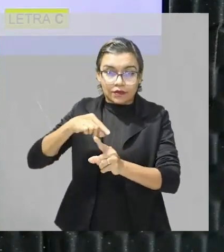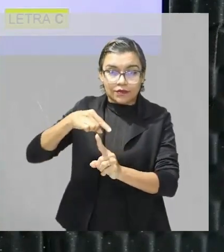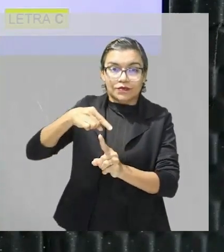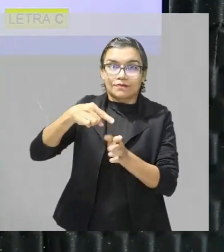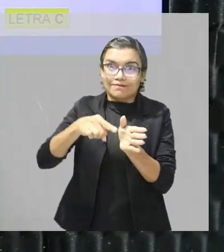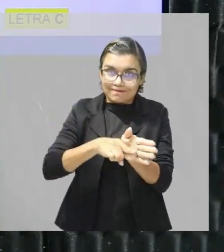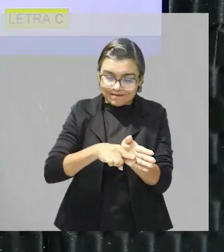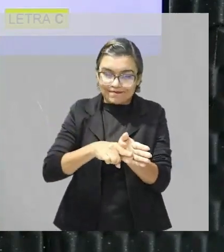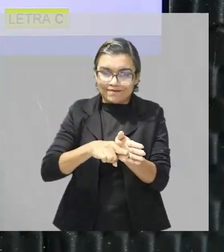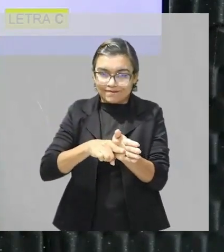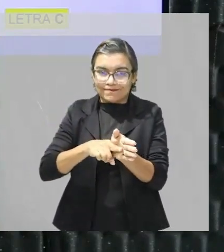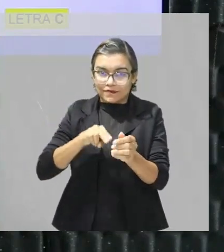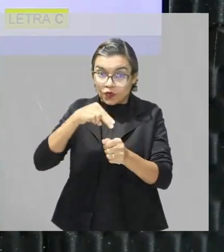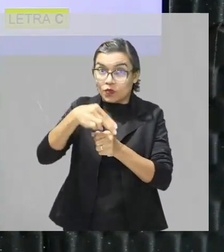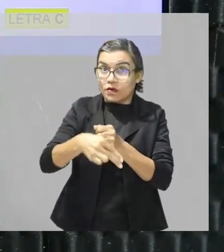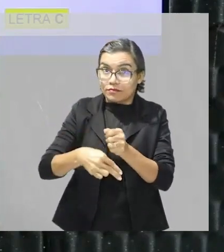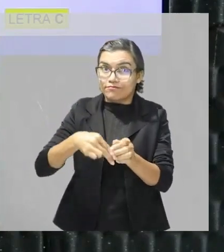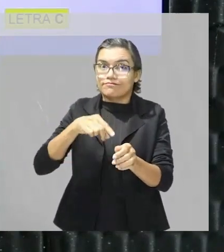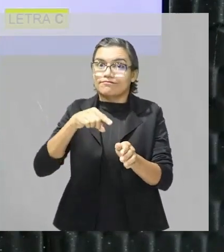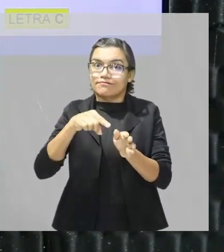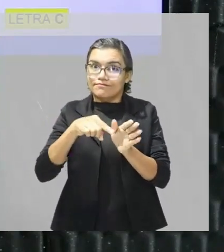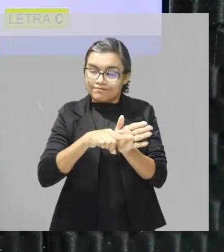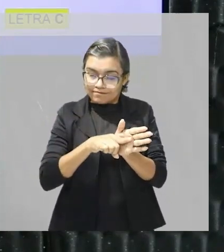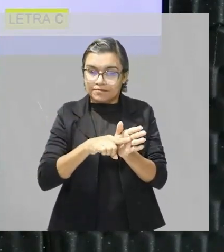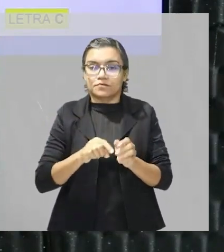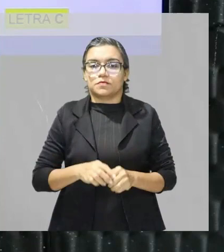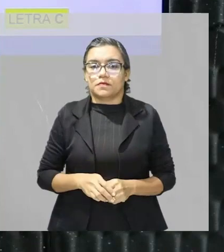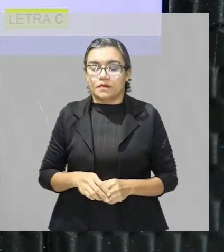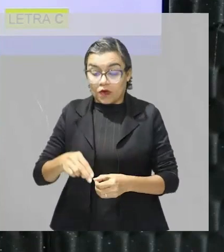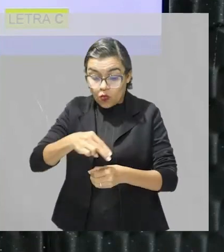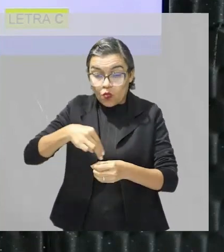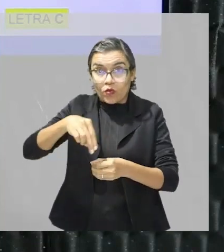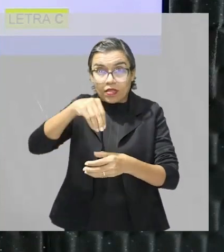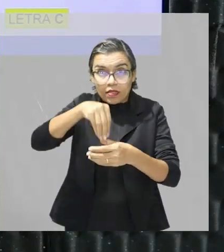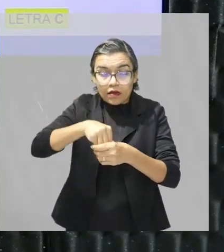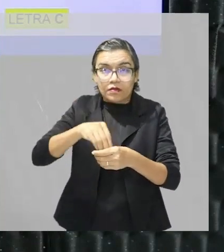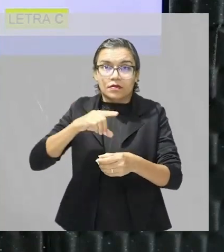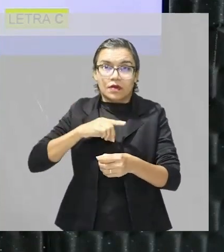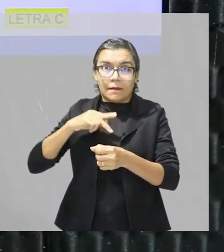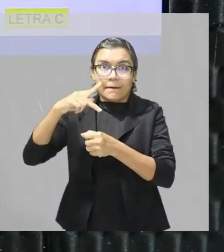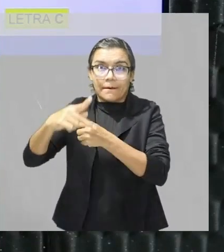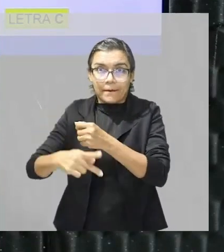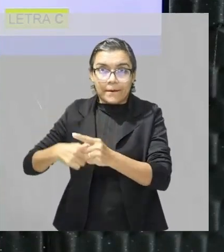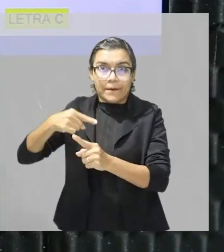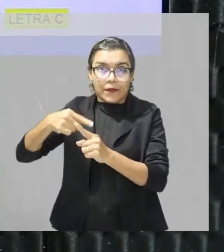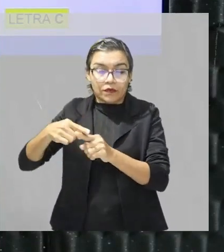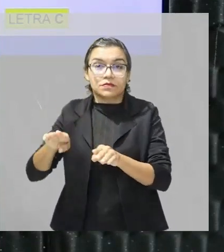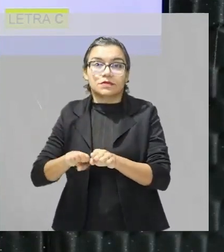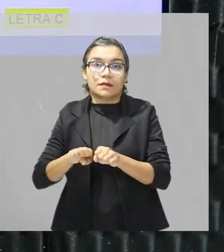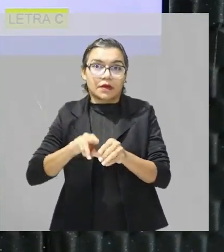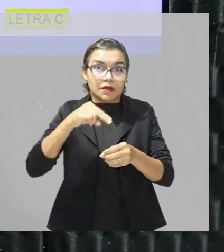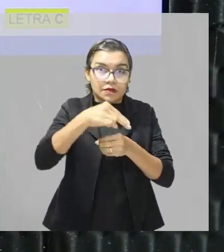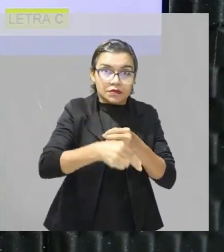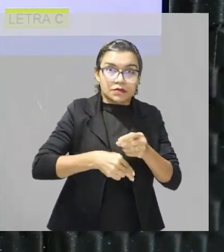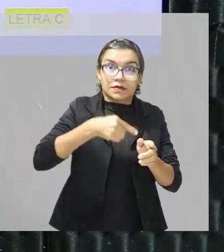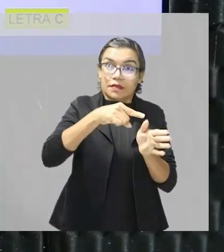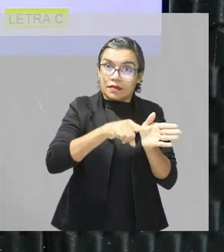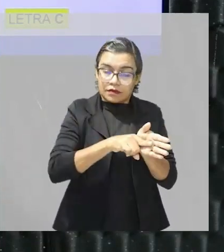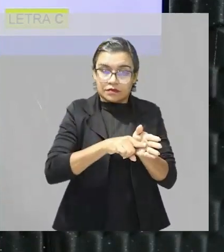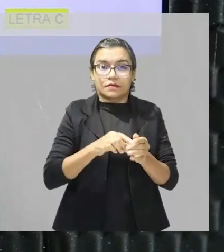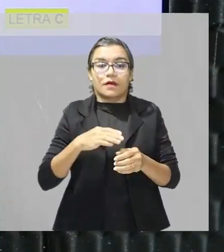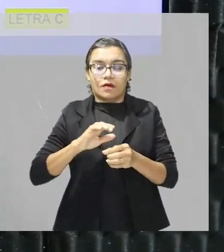sabemos que no núcleo nós temos prótons e os nêutrons agora ao redor